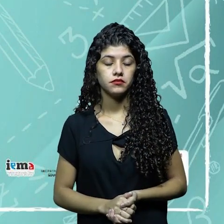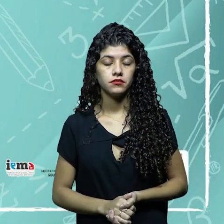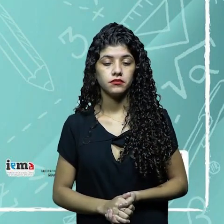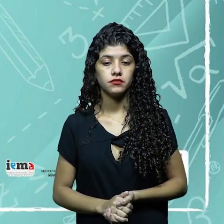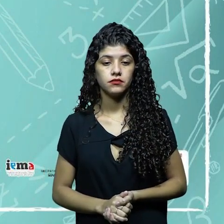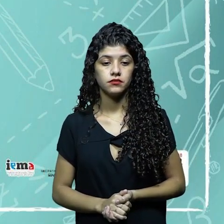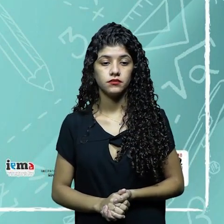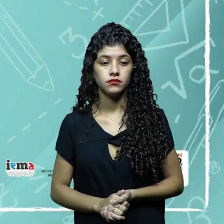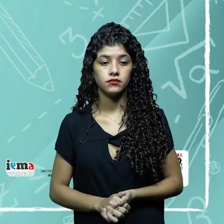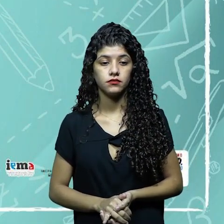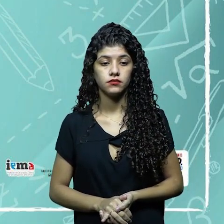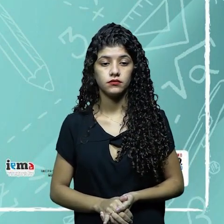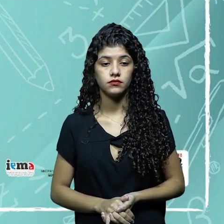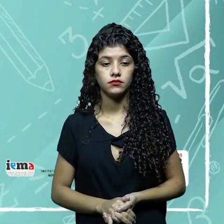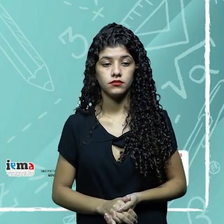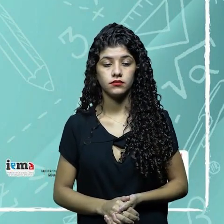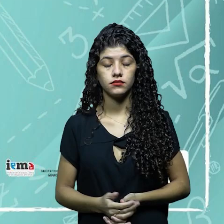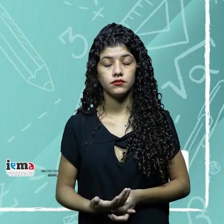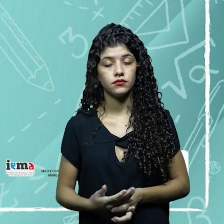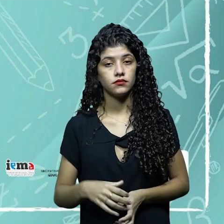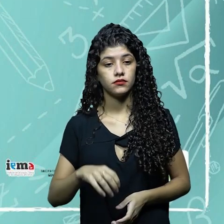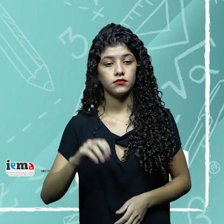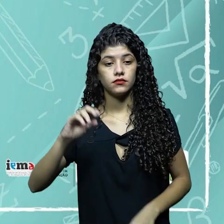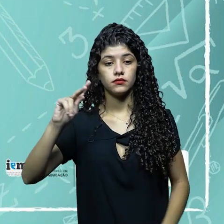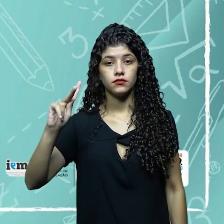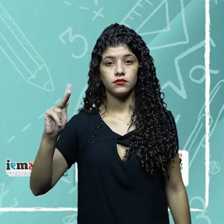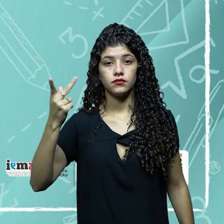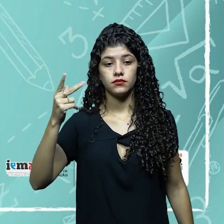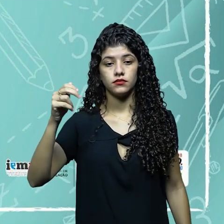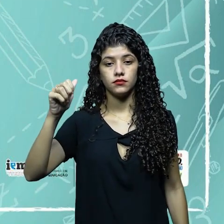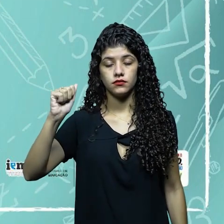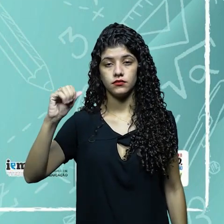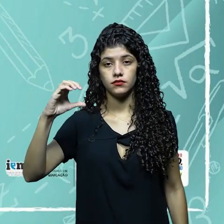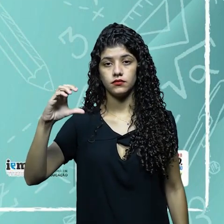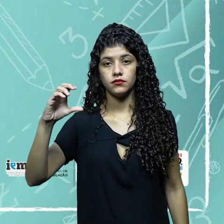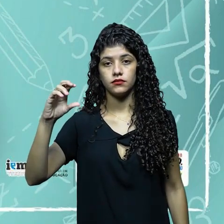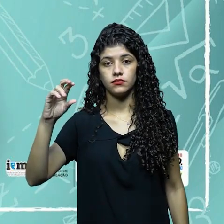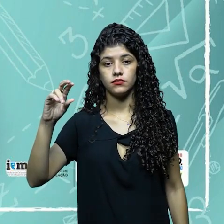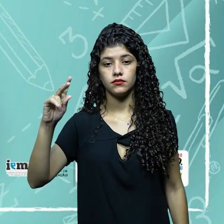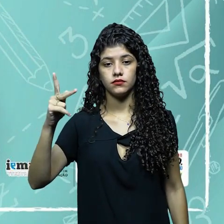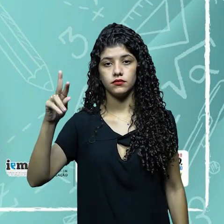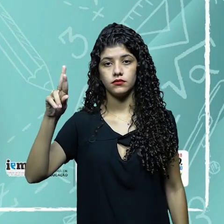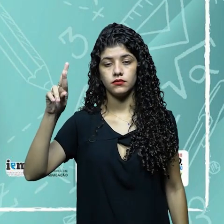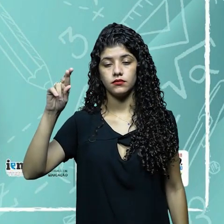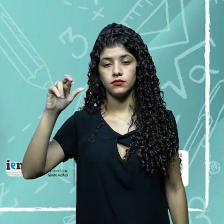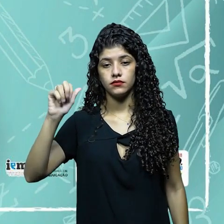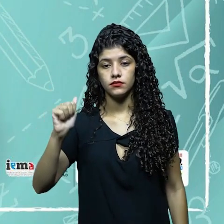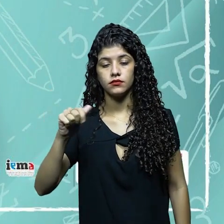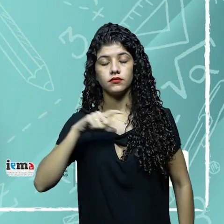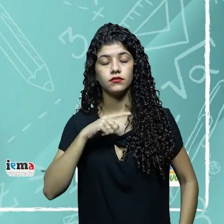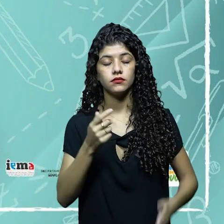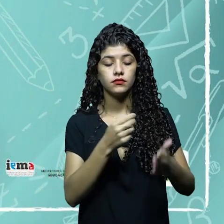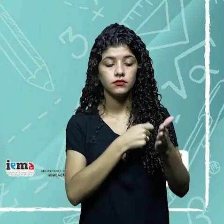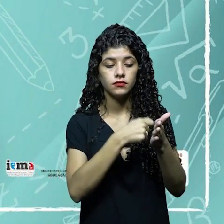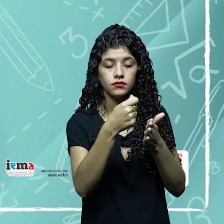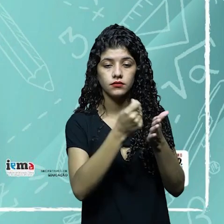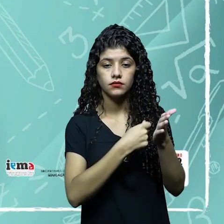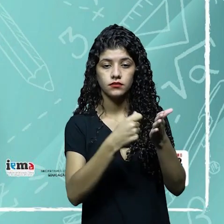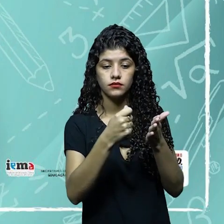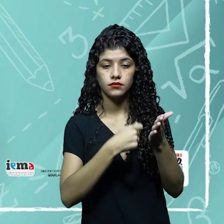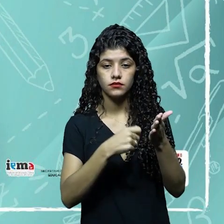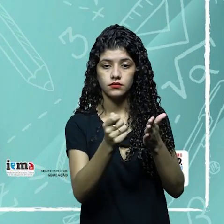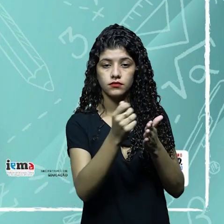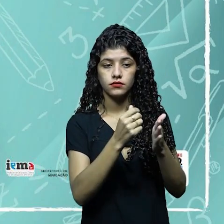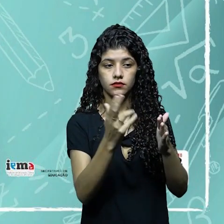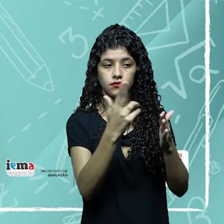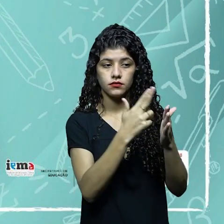também. Essa oitava é o Ashura, né? A Ashura, você vai fazer um preenchimento de